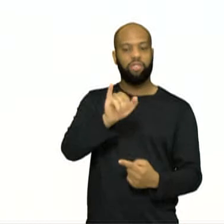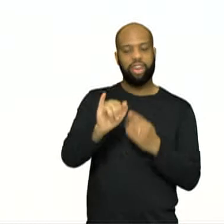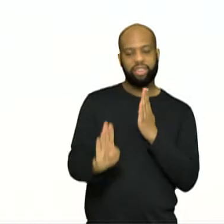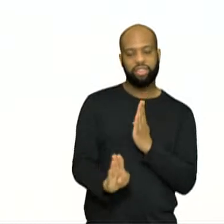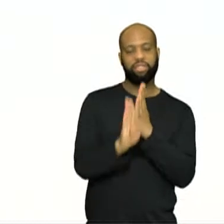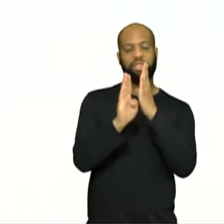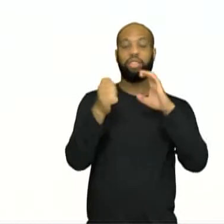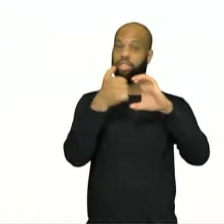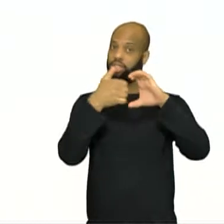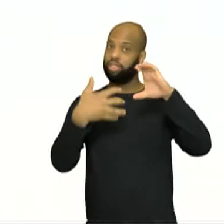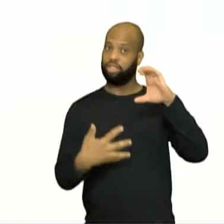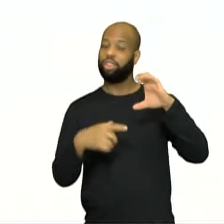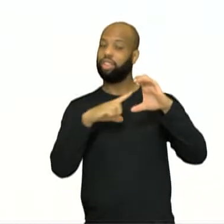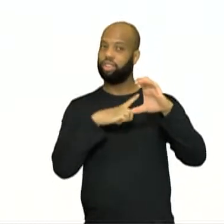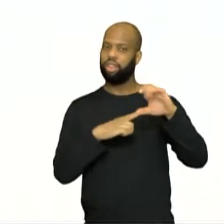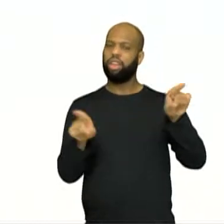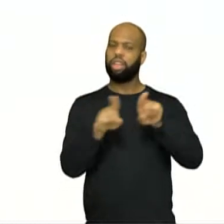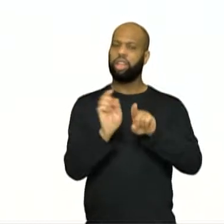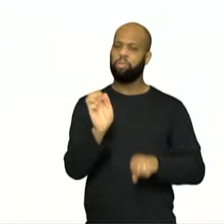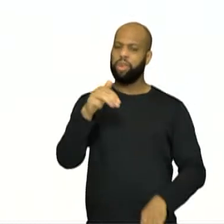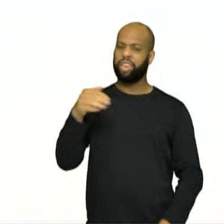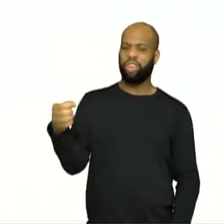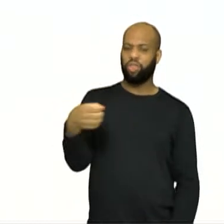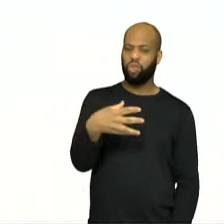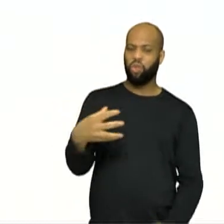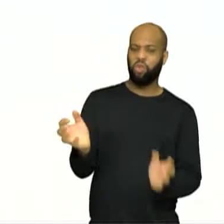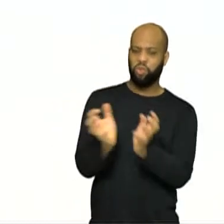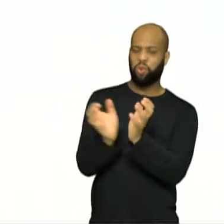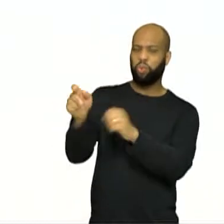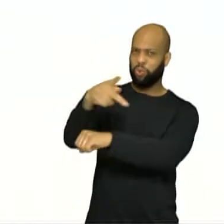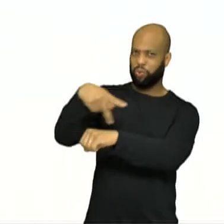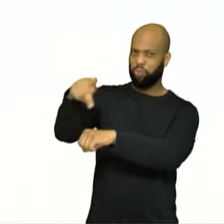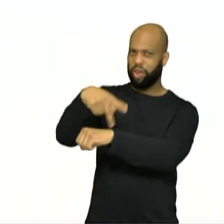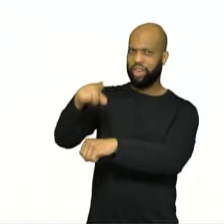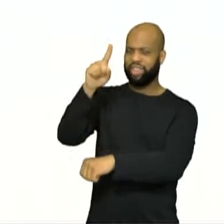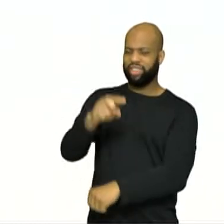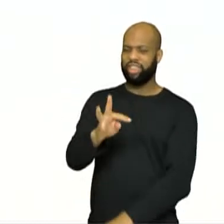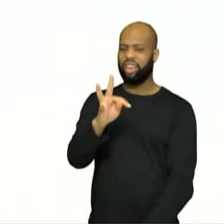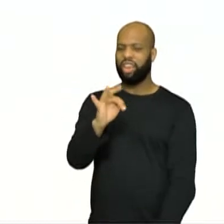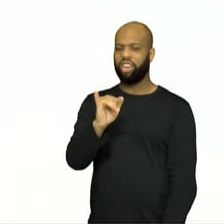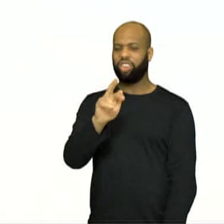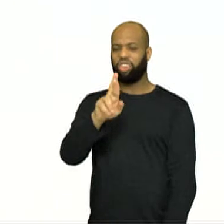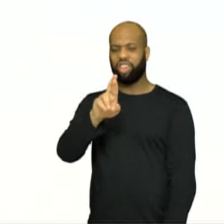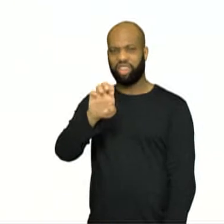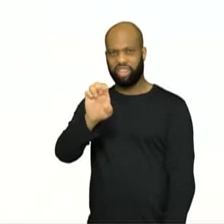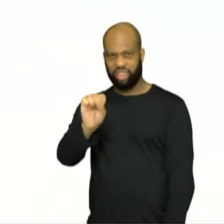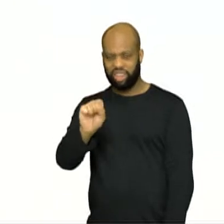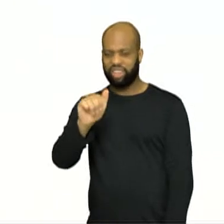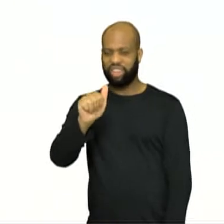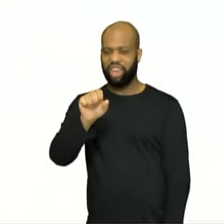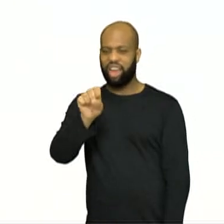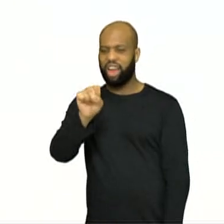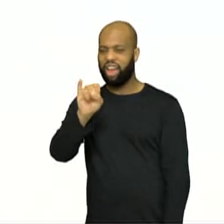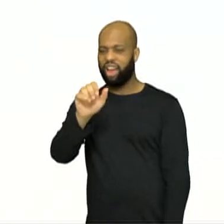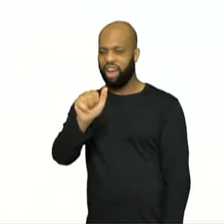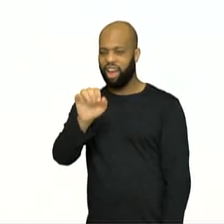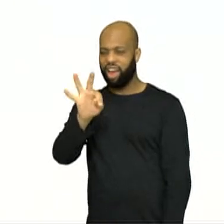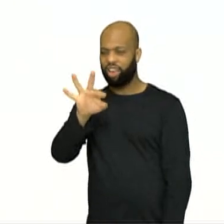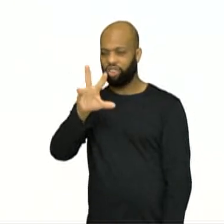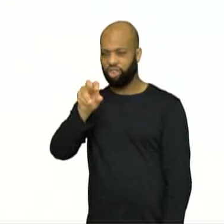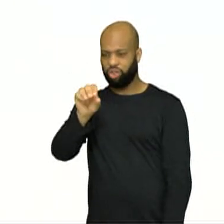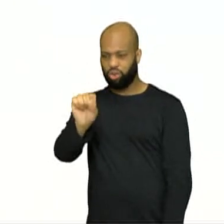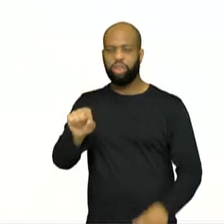as características e quem são esses novos países chamados tigres asiáticos e também analisar